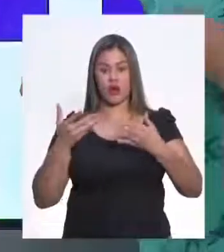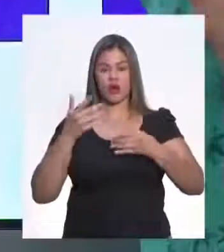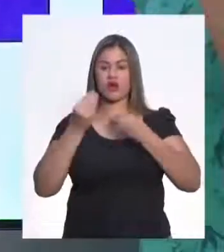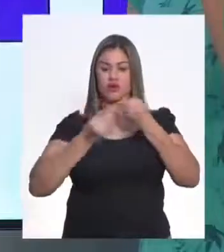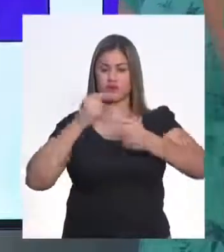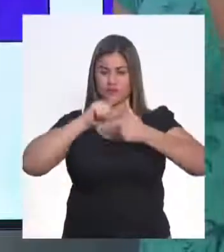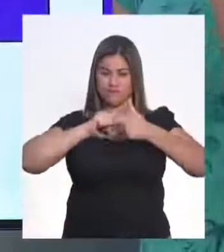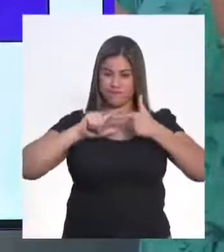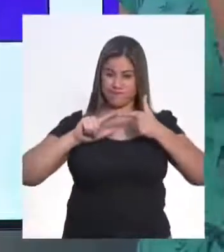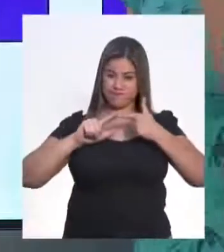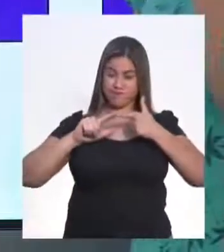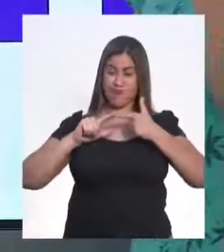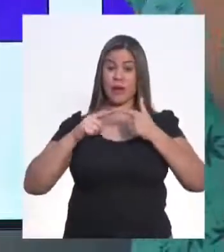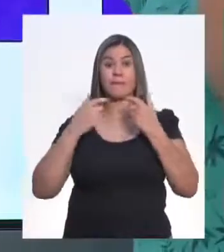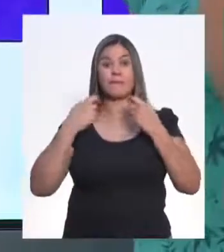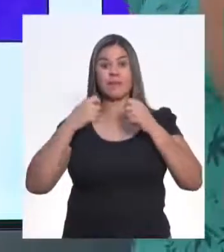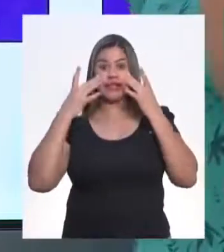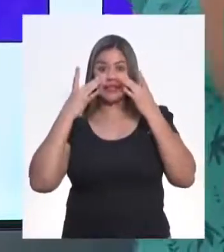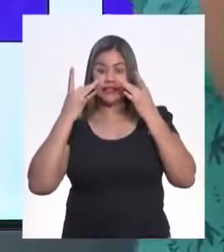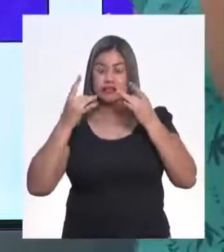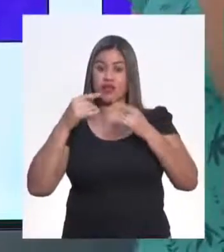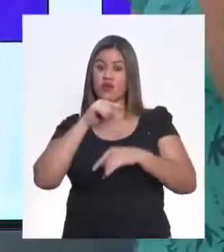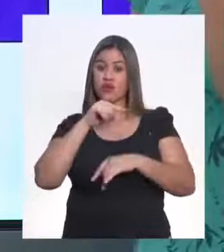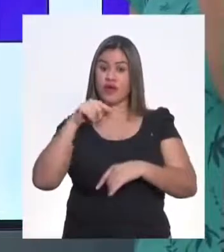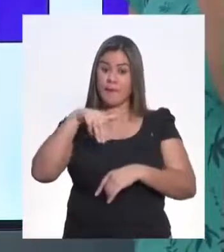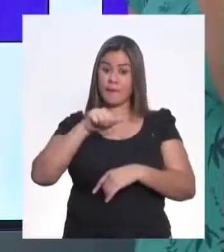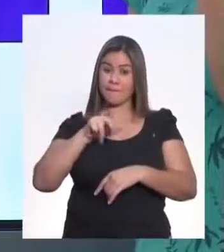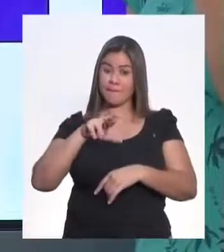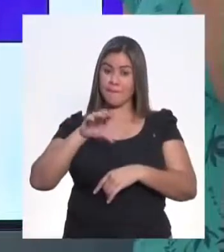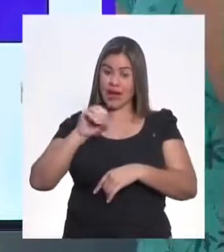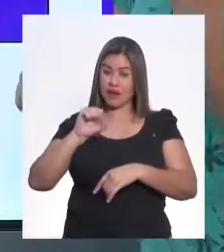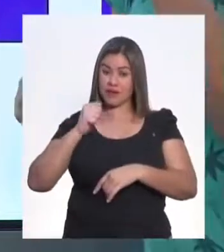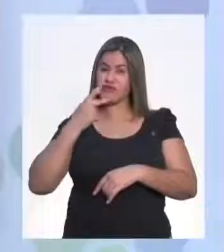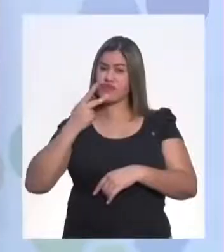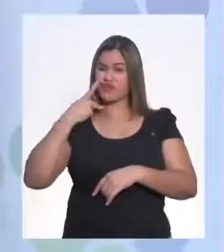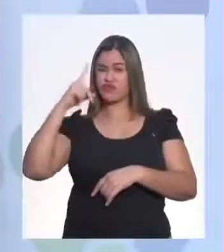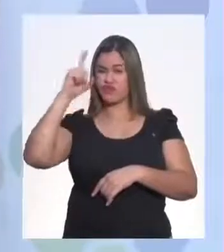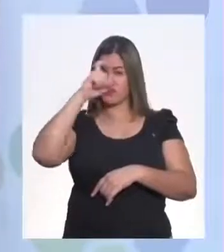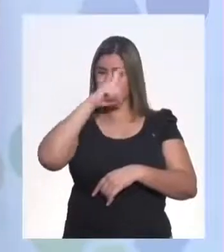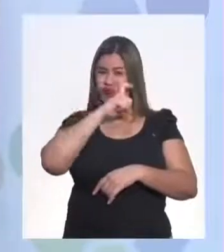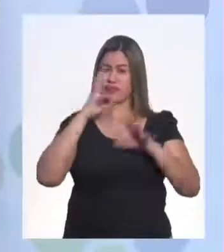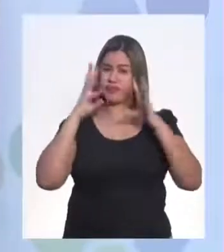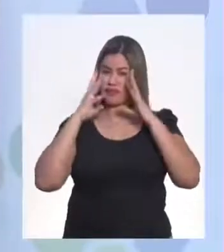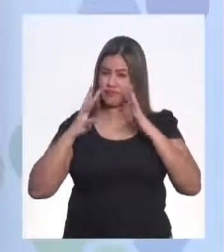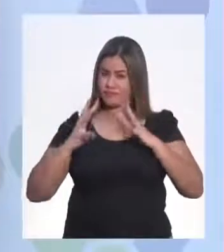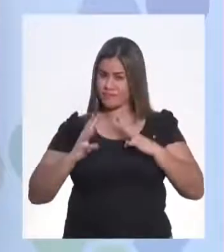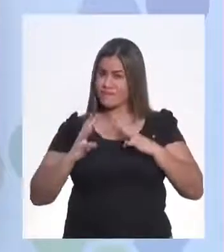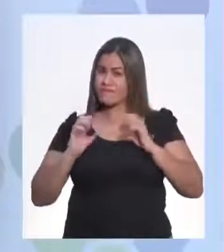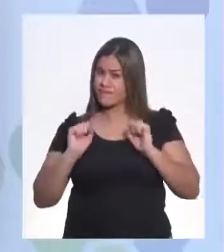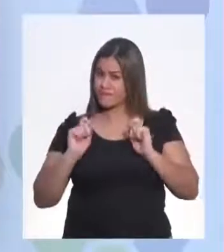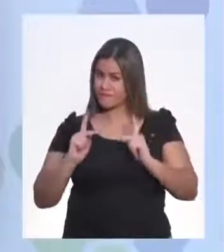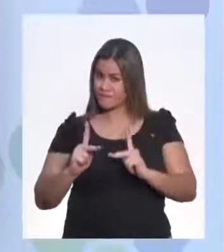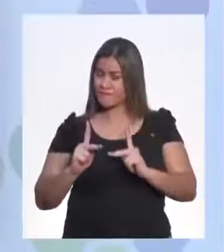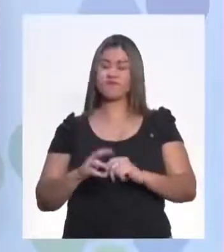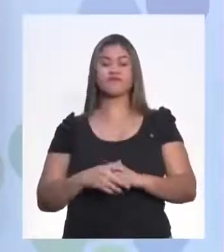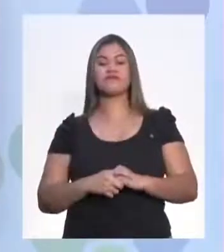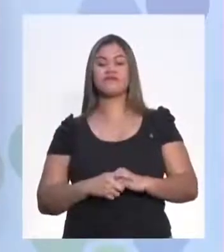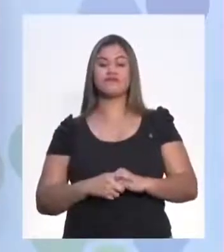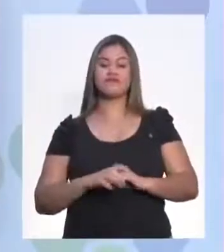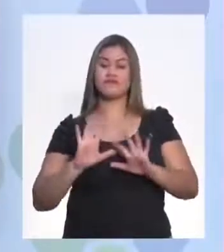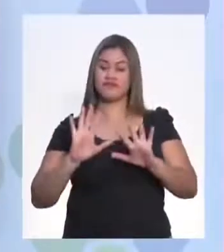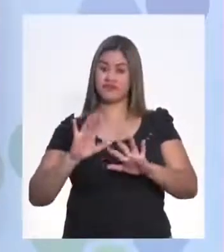divisão. Quero chamar a atenção. Marcos, você que disse que está com dificuldade, presta atenção aqui comigo, ok? Olha